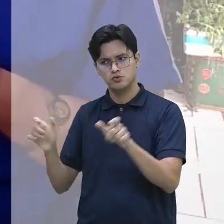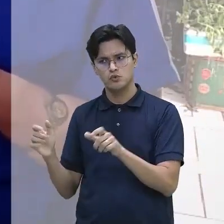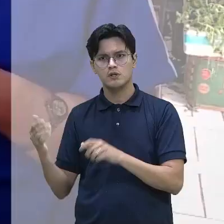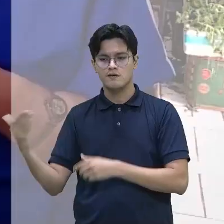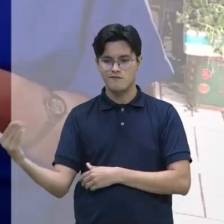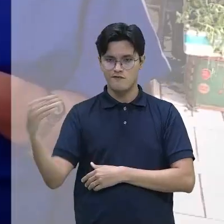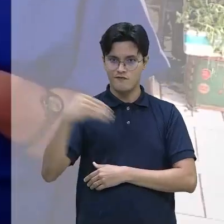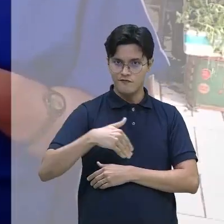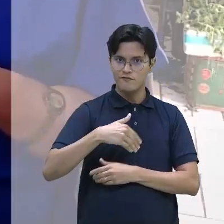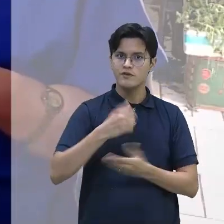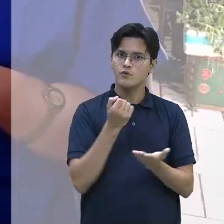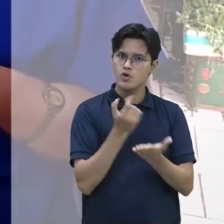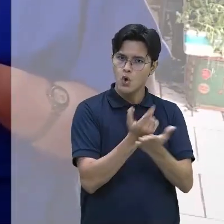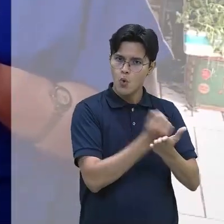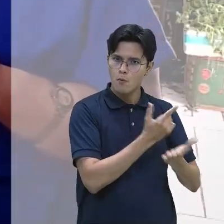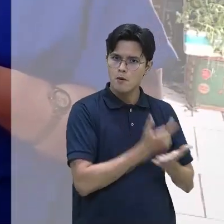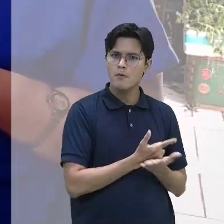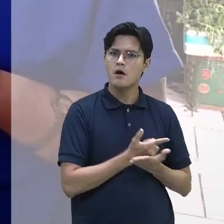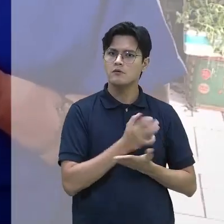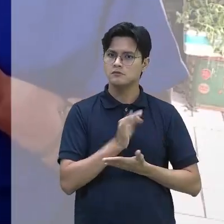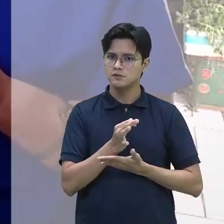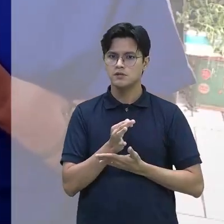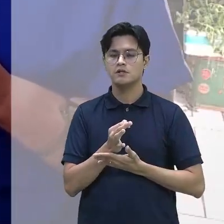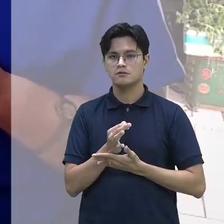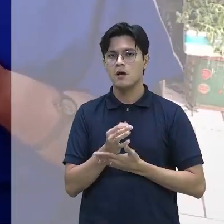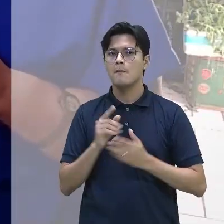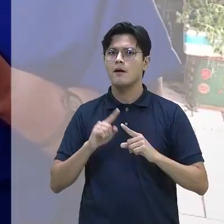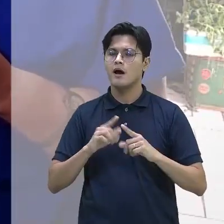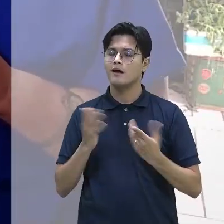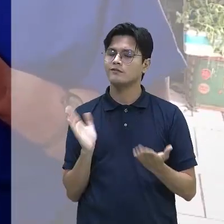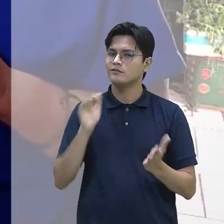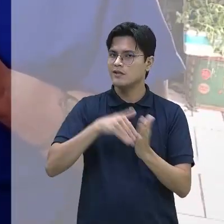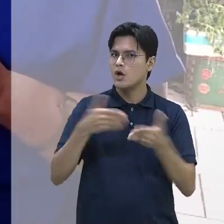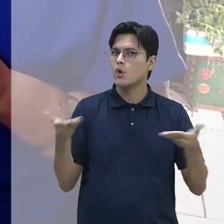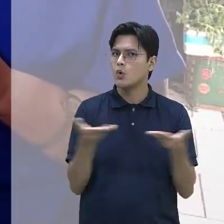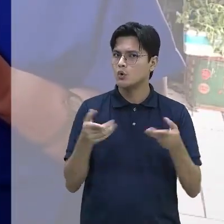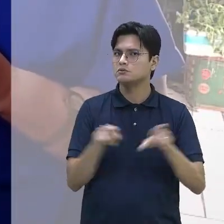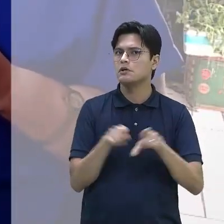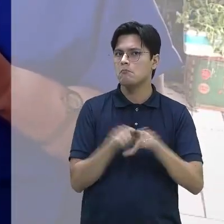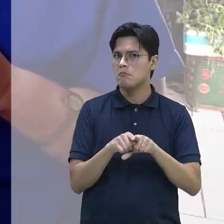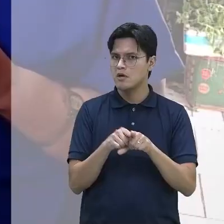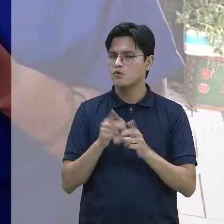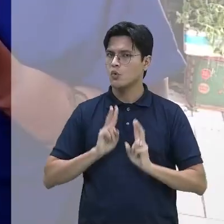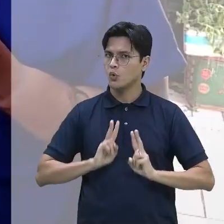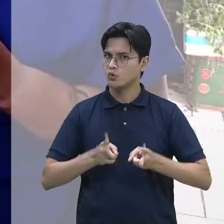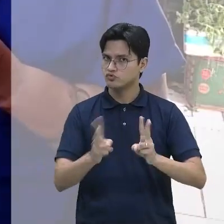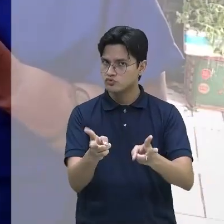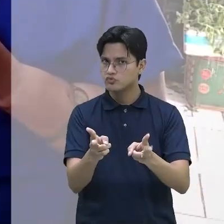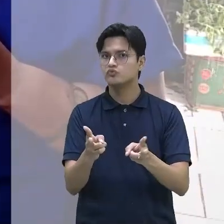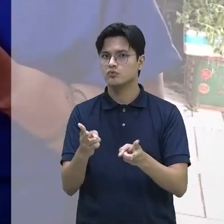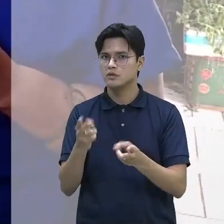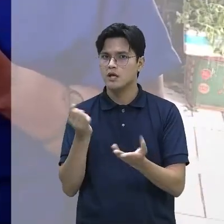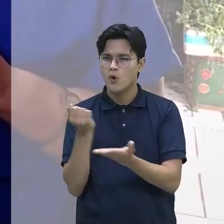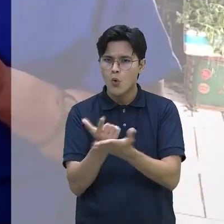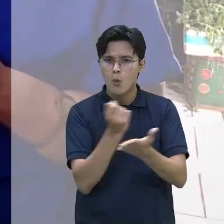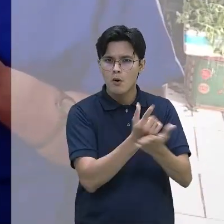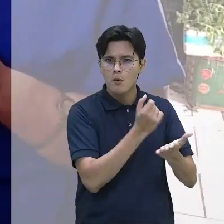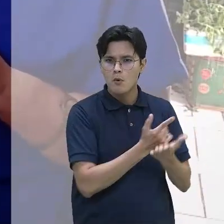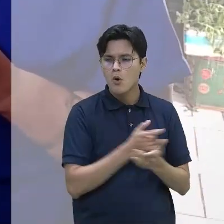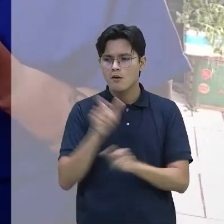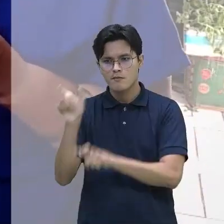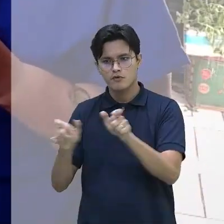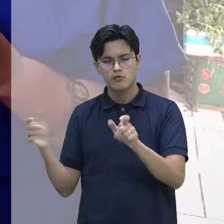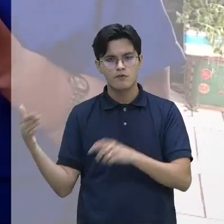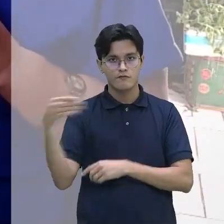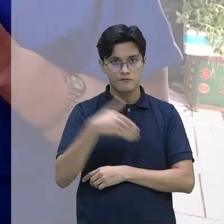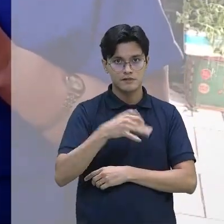para fins culinários. Né? Aí, como as ervas precisam de outras